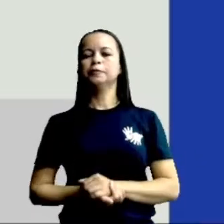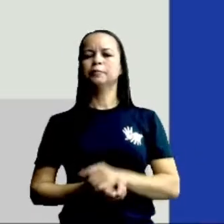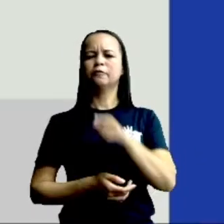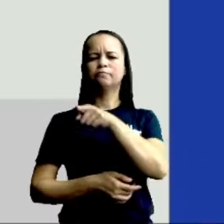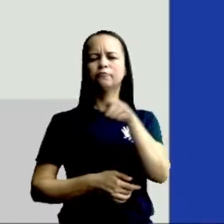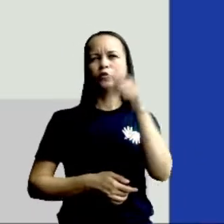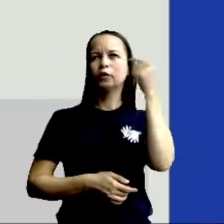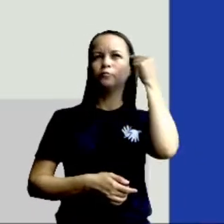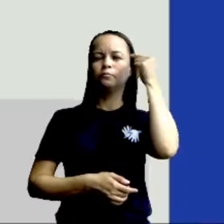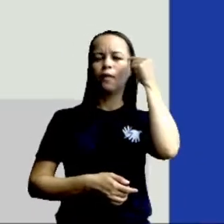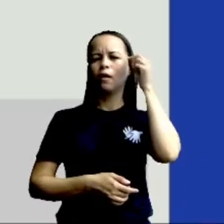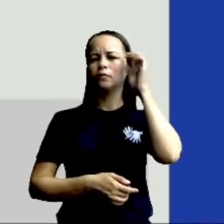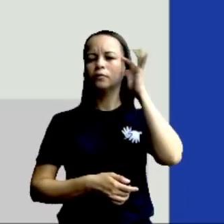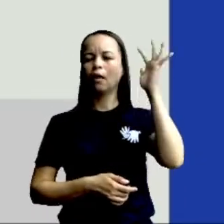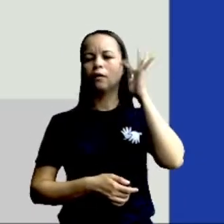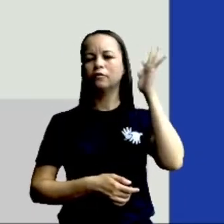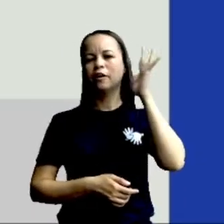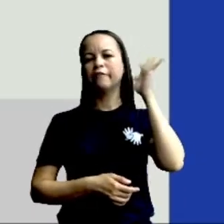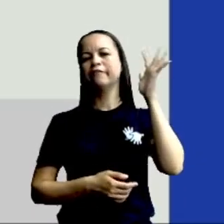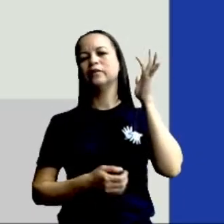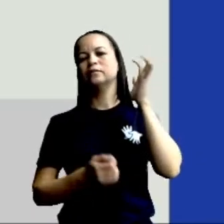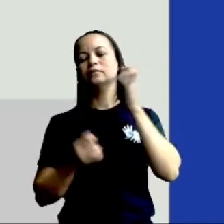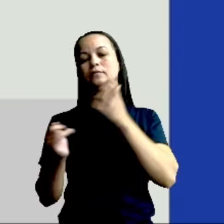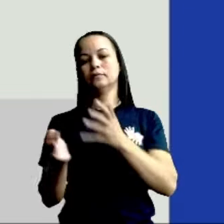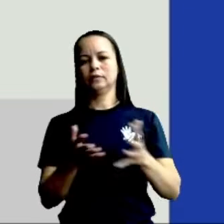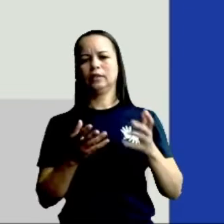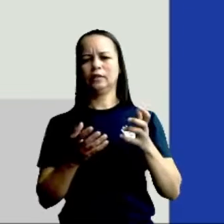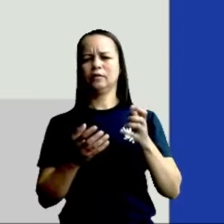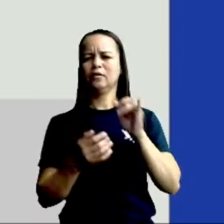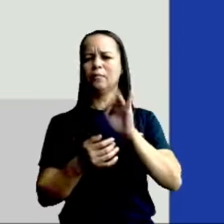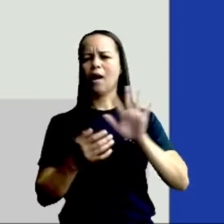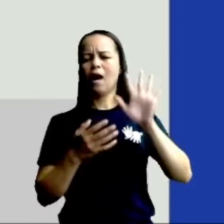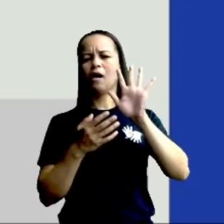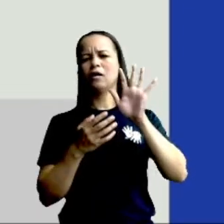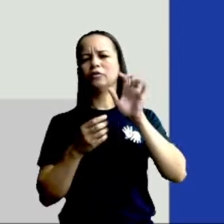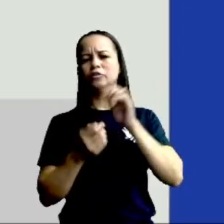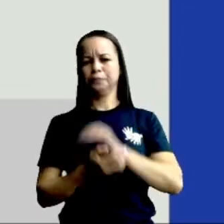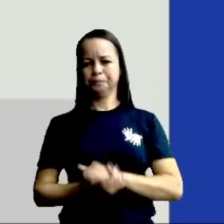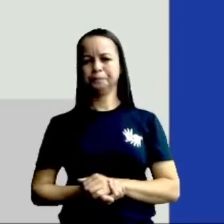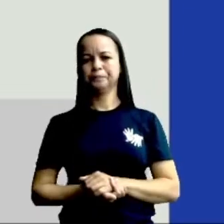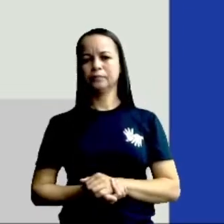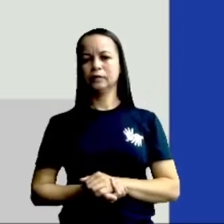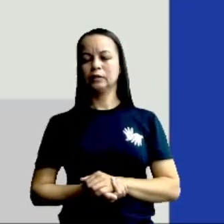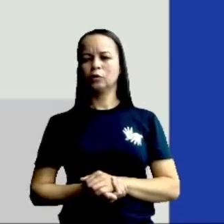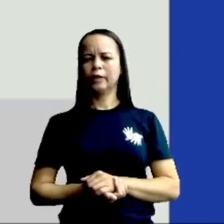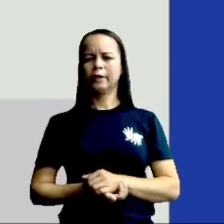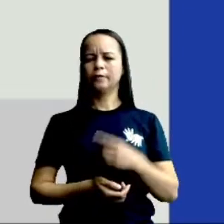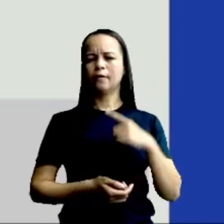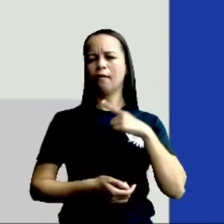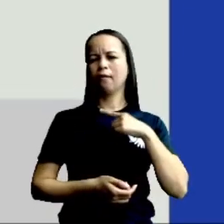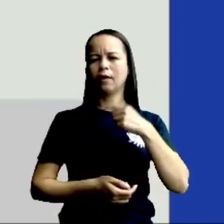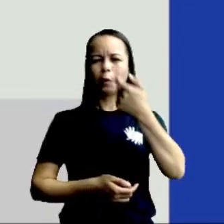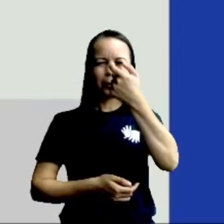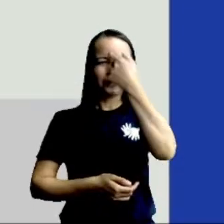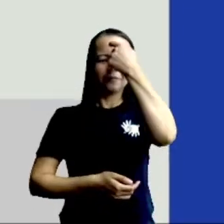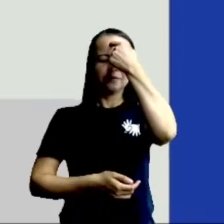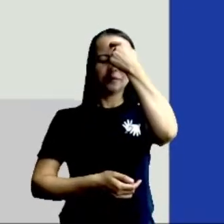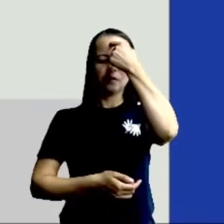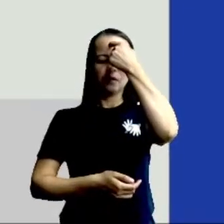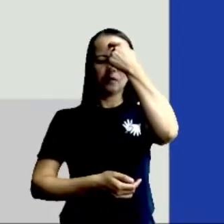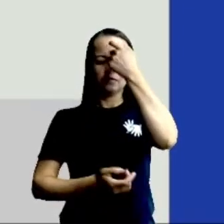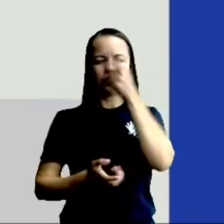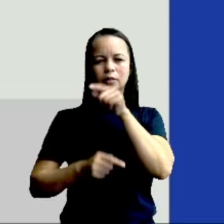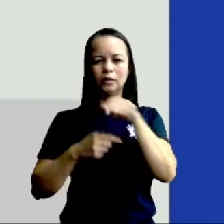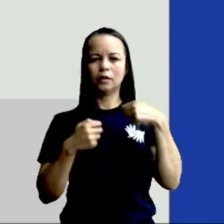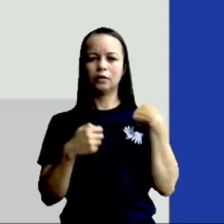lá comentar sobre elas, refletir em cima dessas imagens, né? Uma consciênciazinha de que a gente